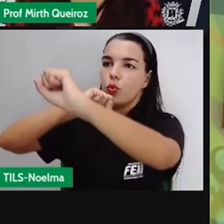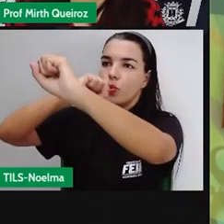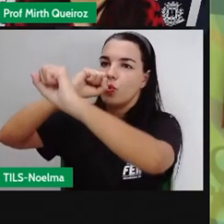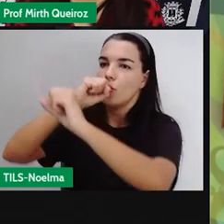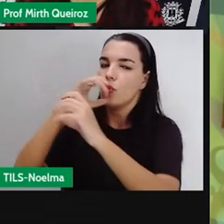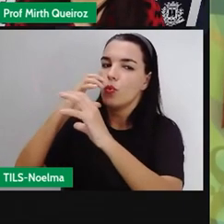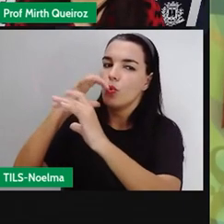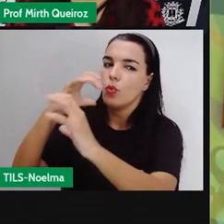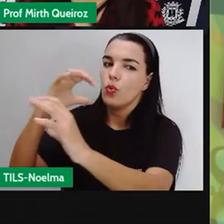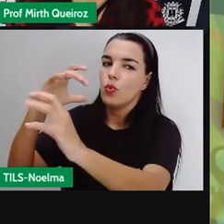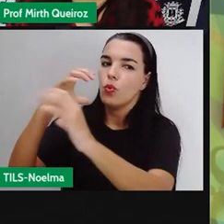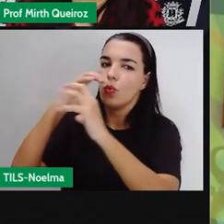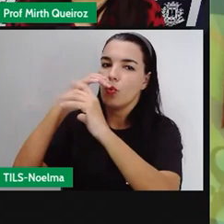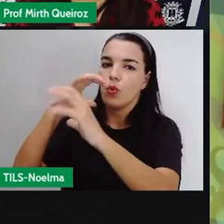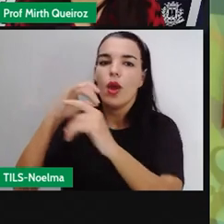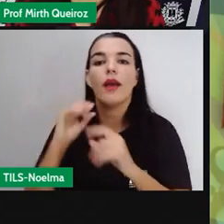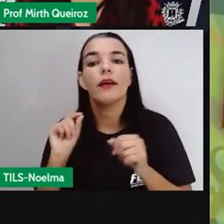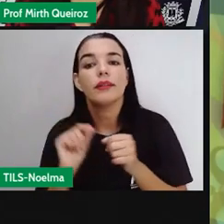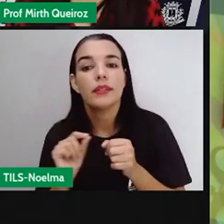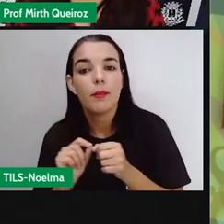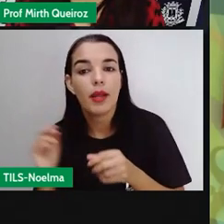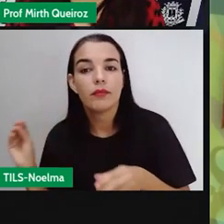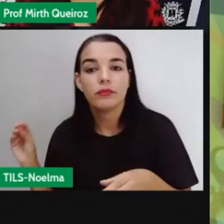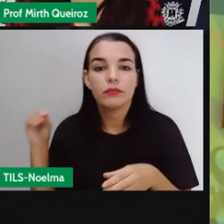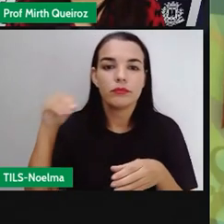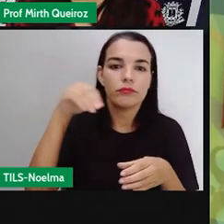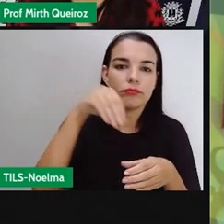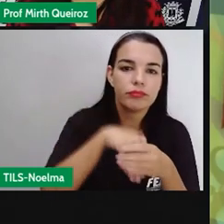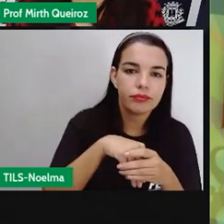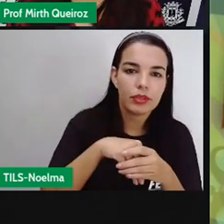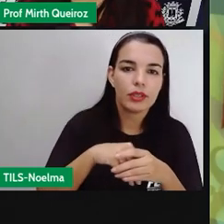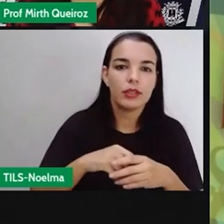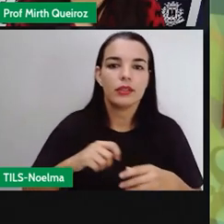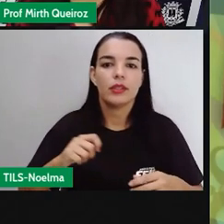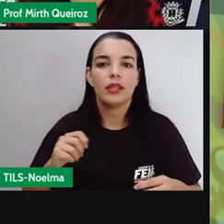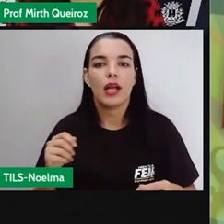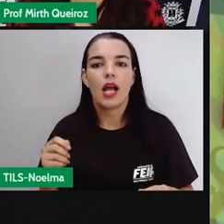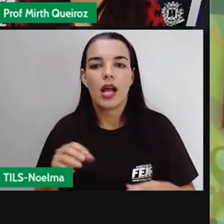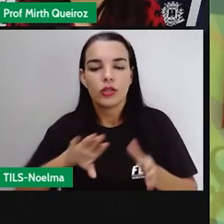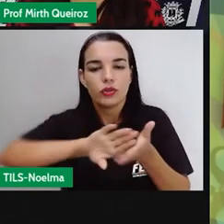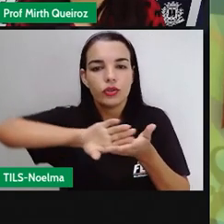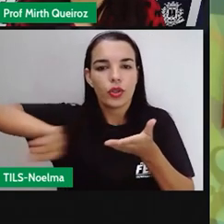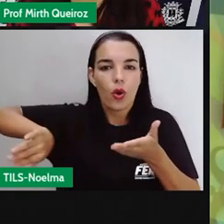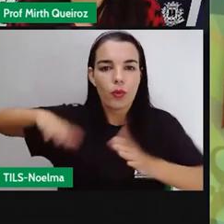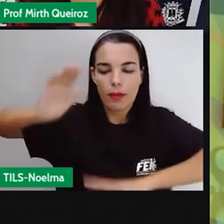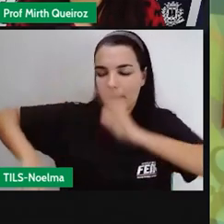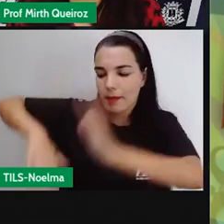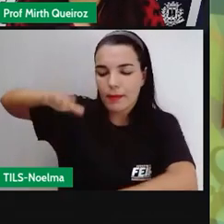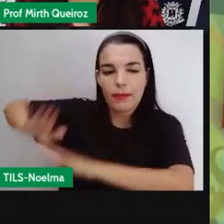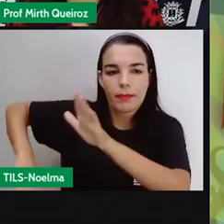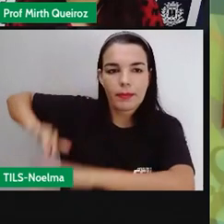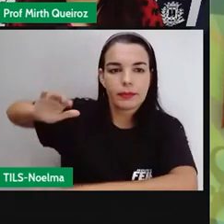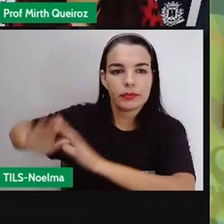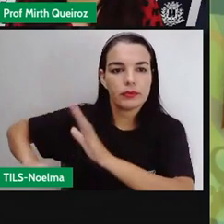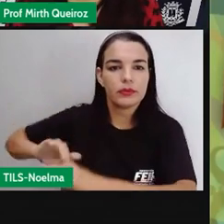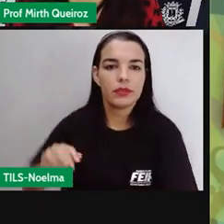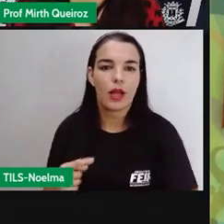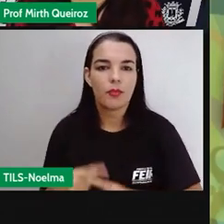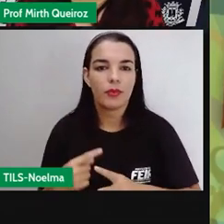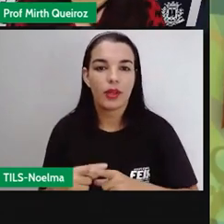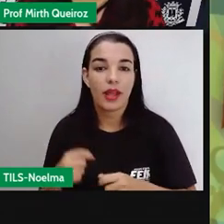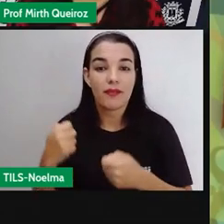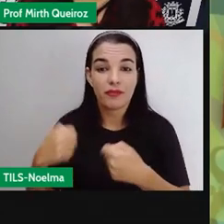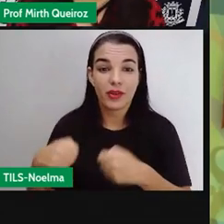retirada aí do forró. Esse subgênero passou a ser chamado de forró eletrônico ou estilizado